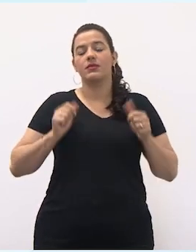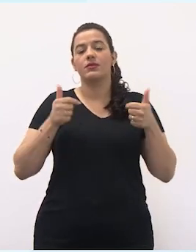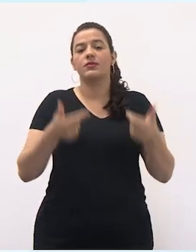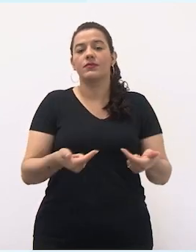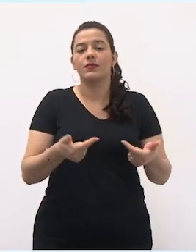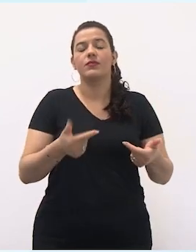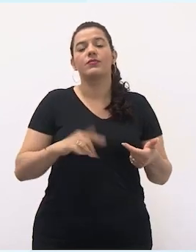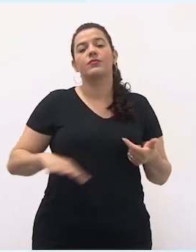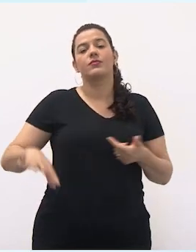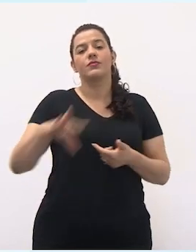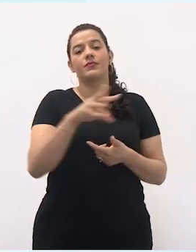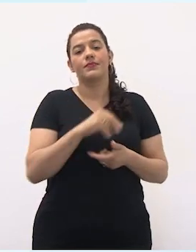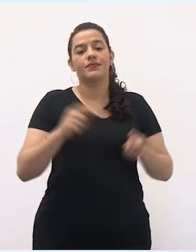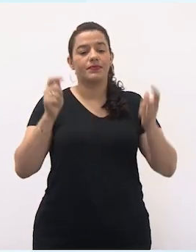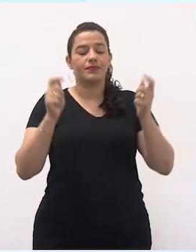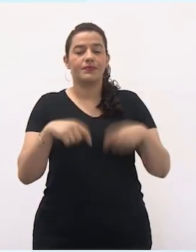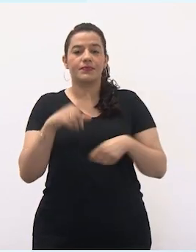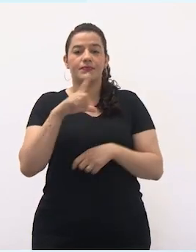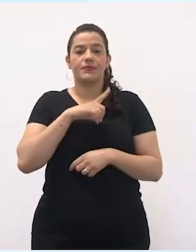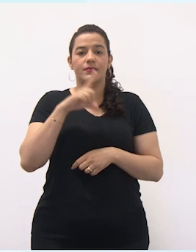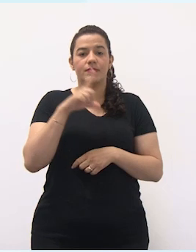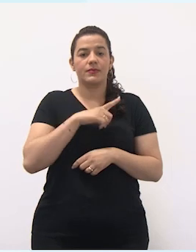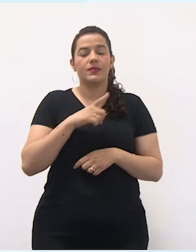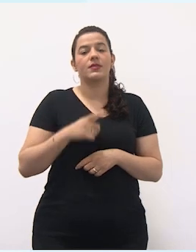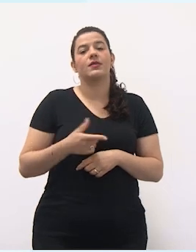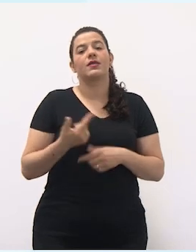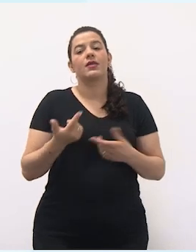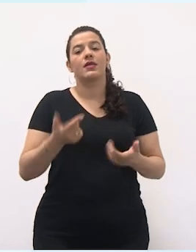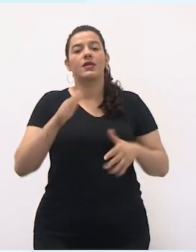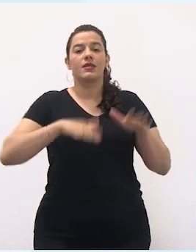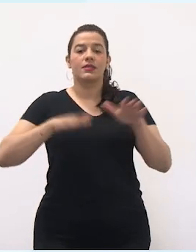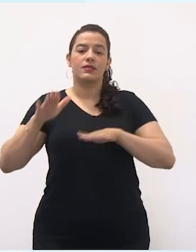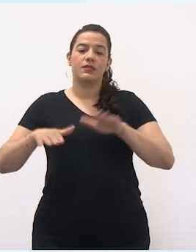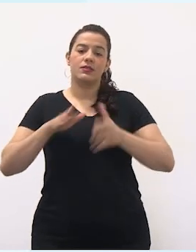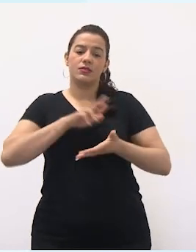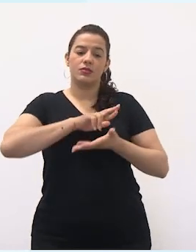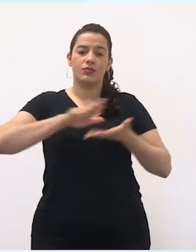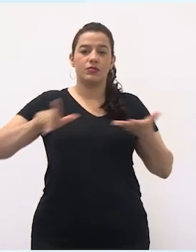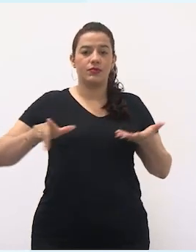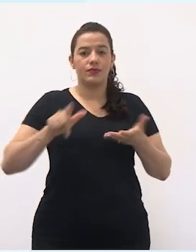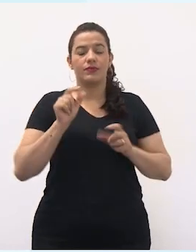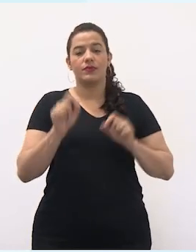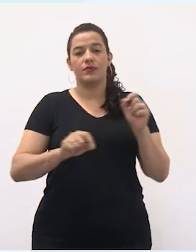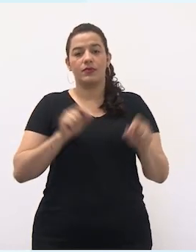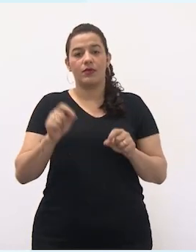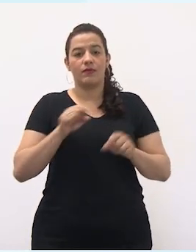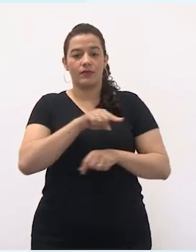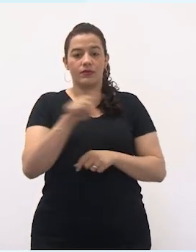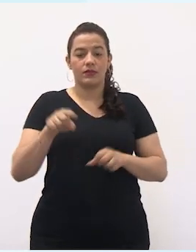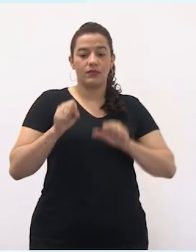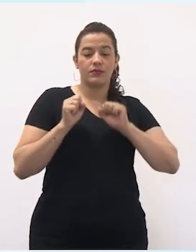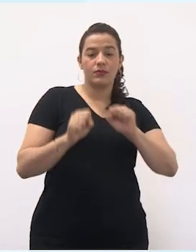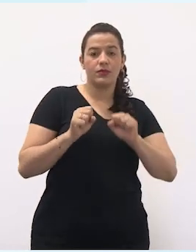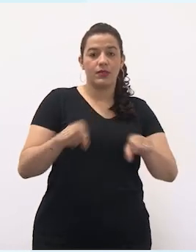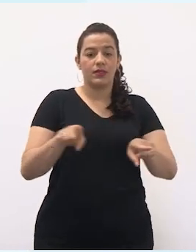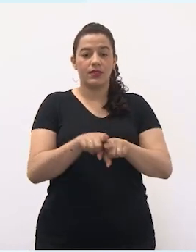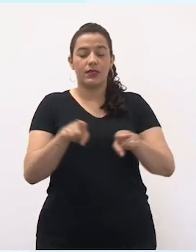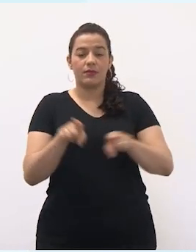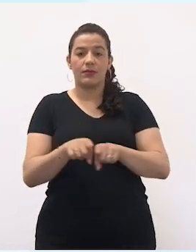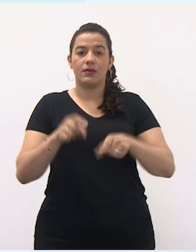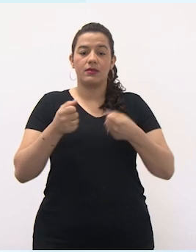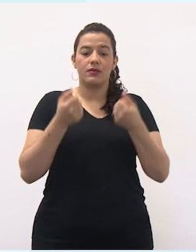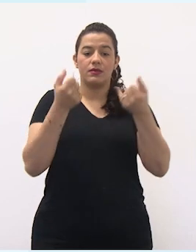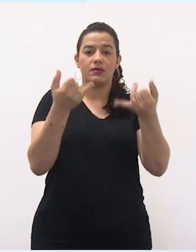ela tem um aspecto um pouquinho diferente, que é poder também